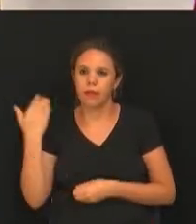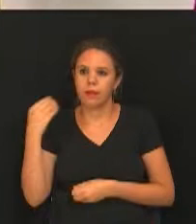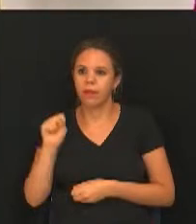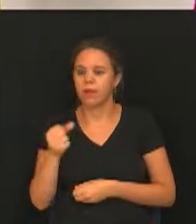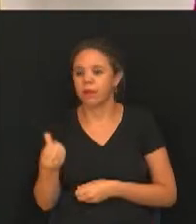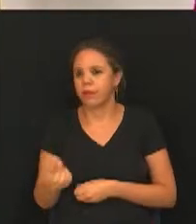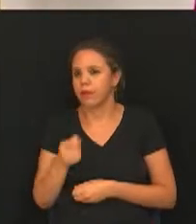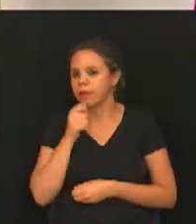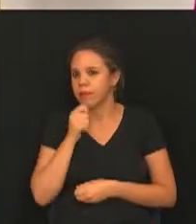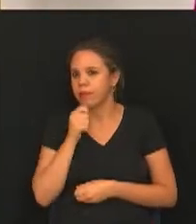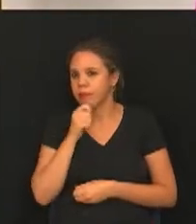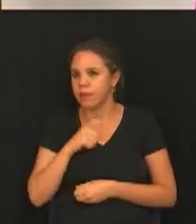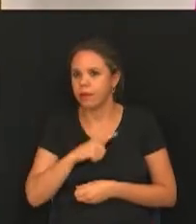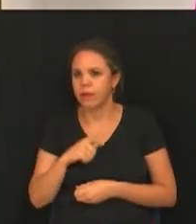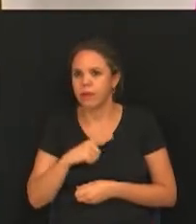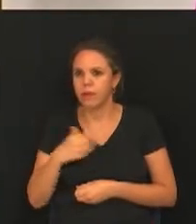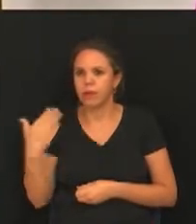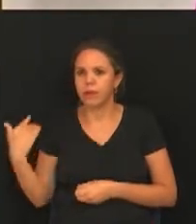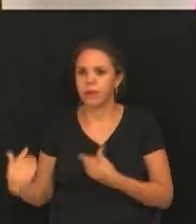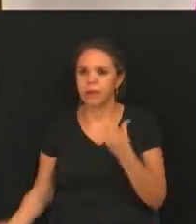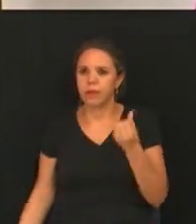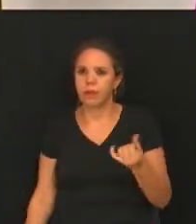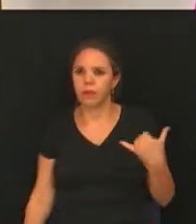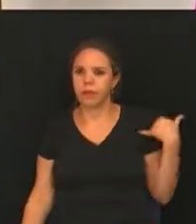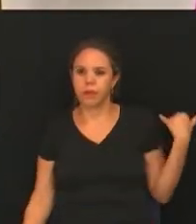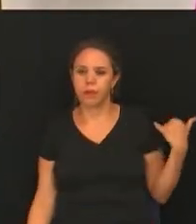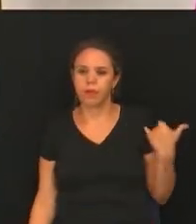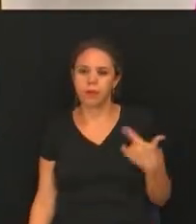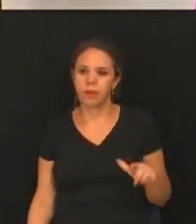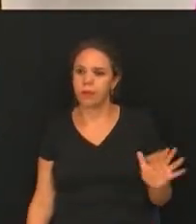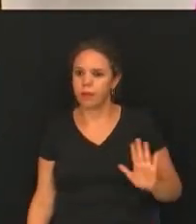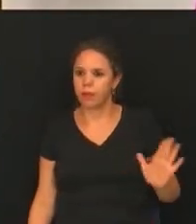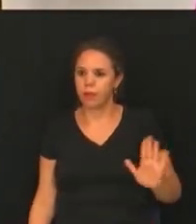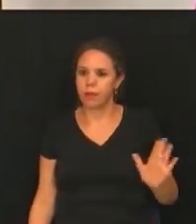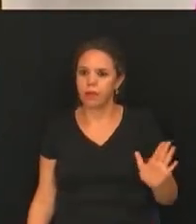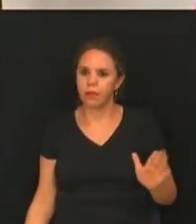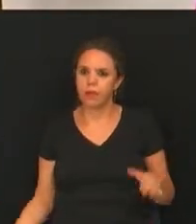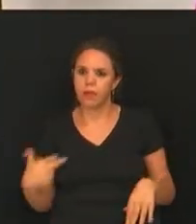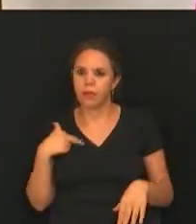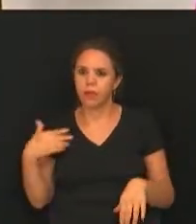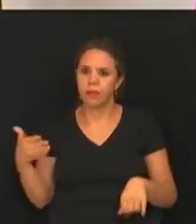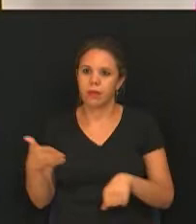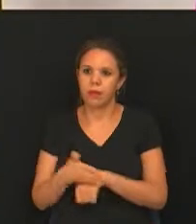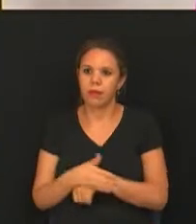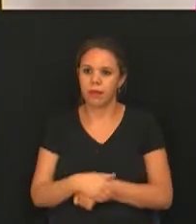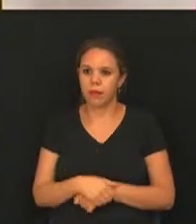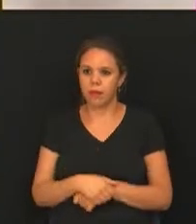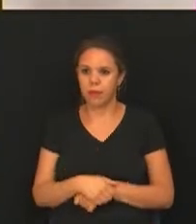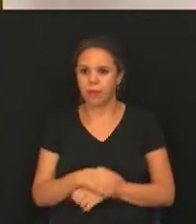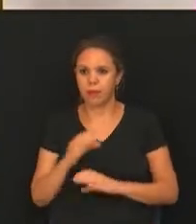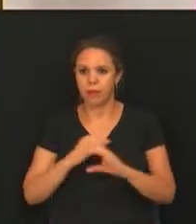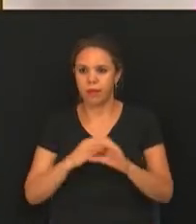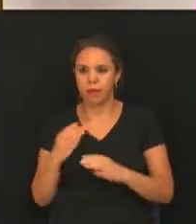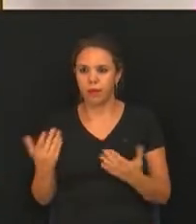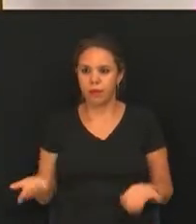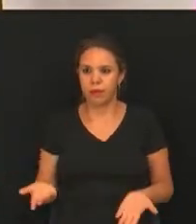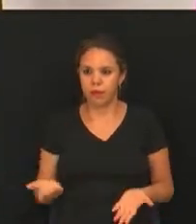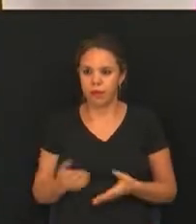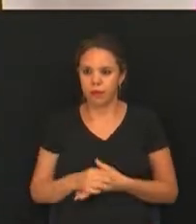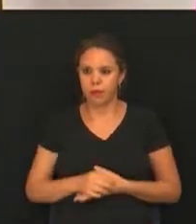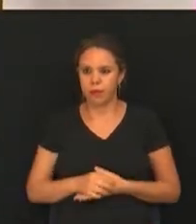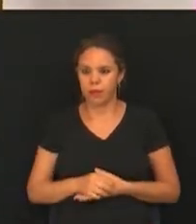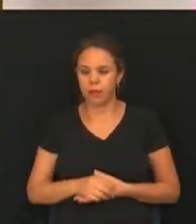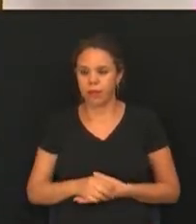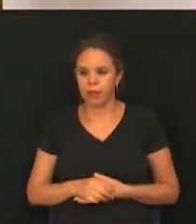eu tinha, na época, 16 anos e não ia prestar o concurso, né? Mas peguei